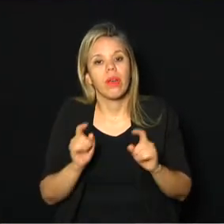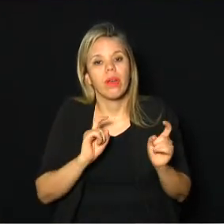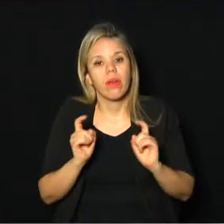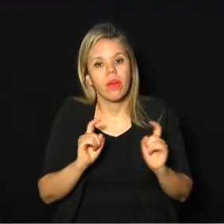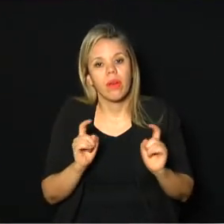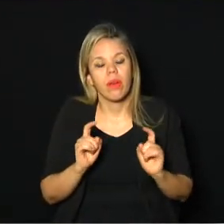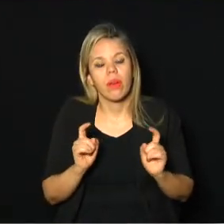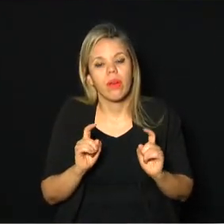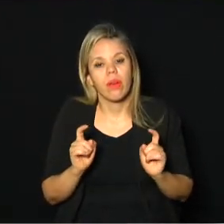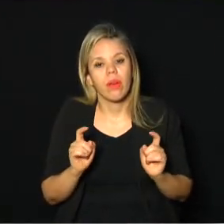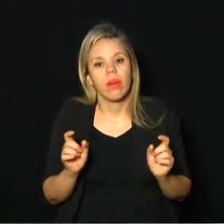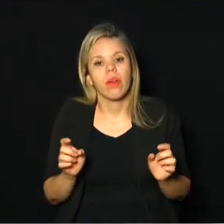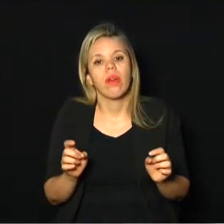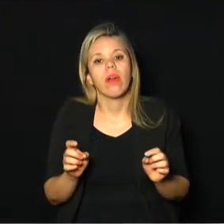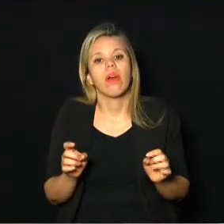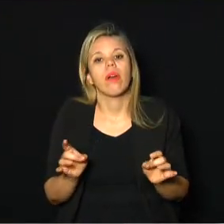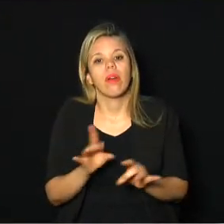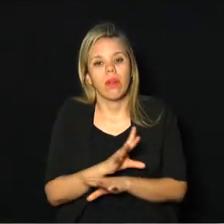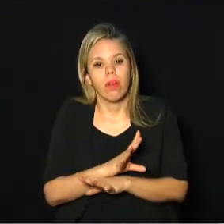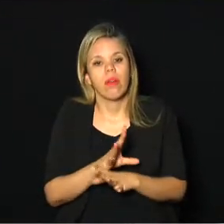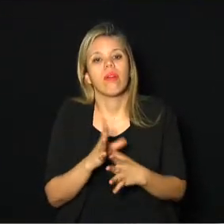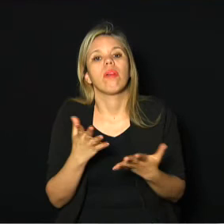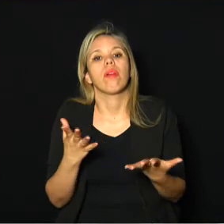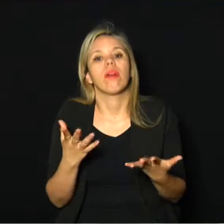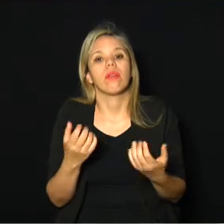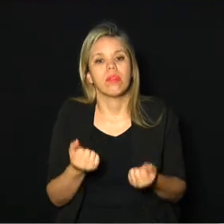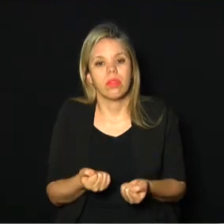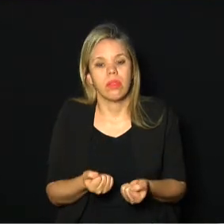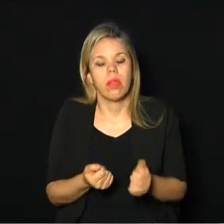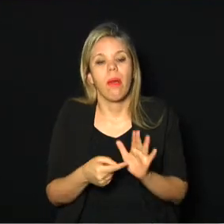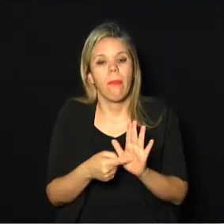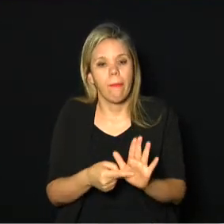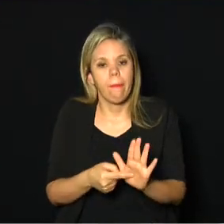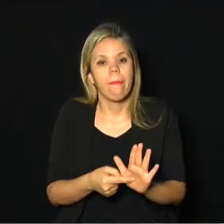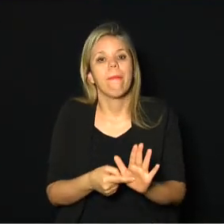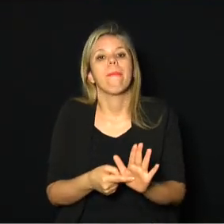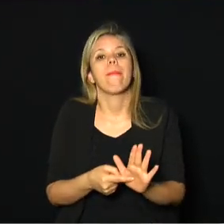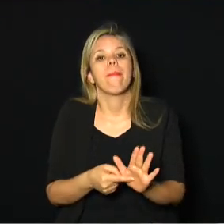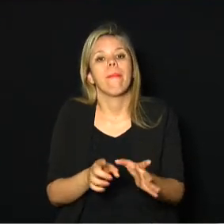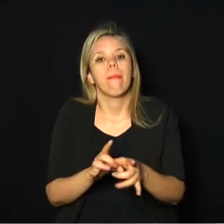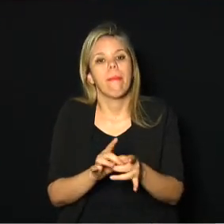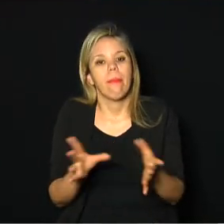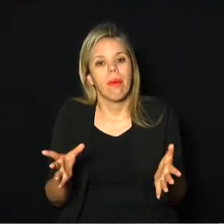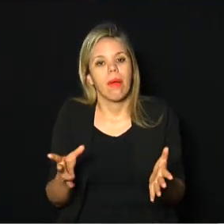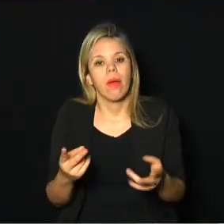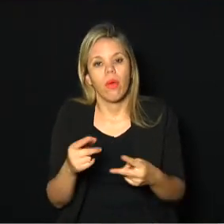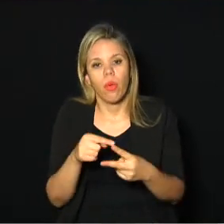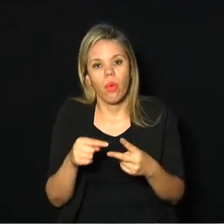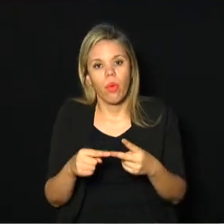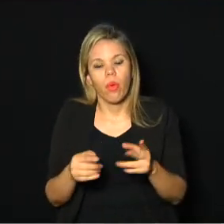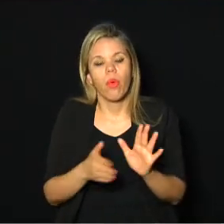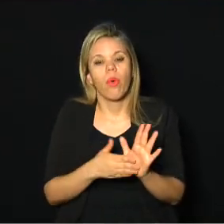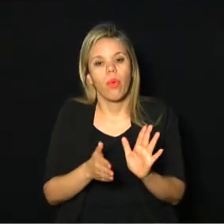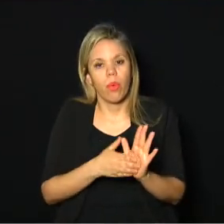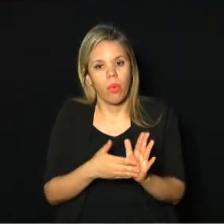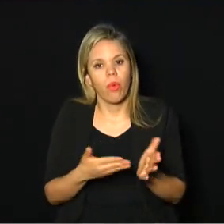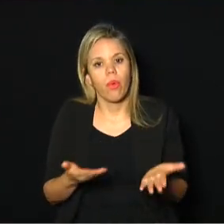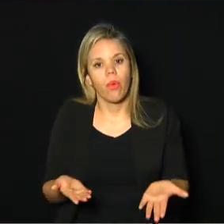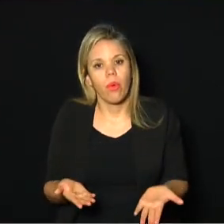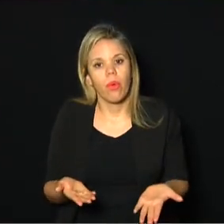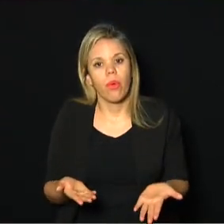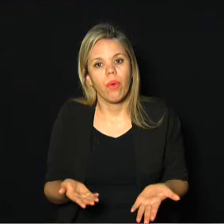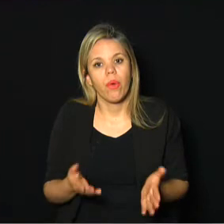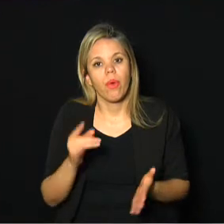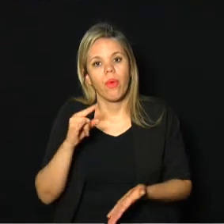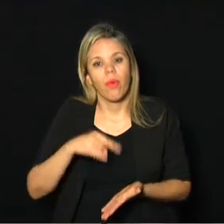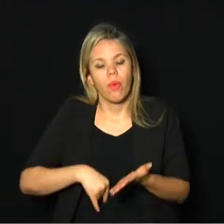reunião, deliberando, né? Então, colocando aqui para deliberação essas duas propostas, né? Um